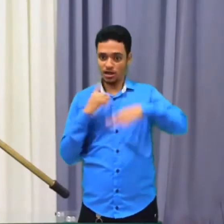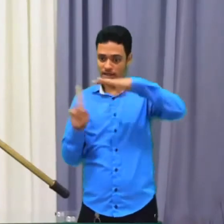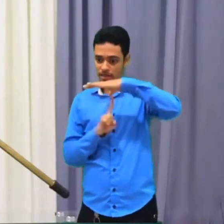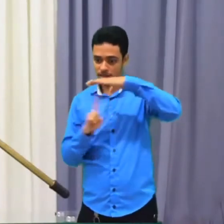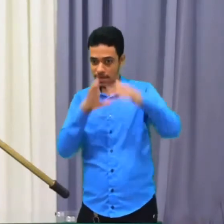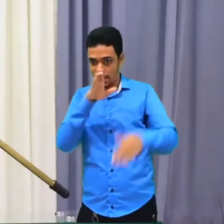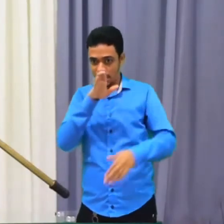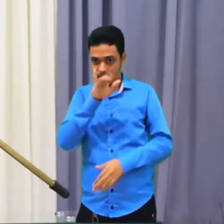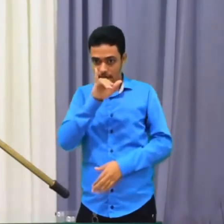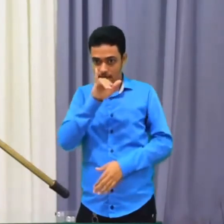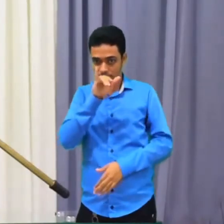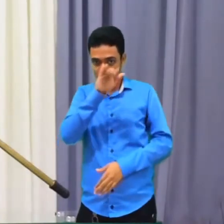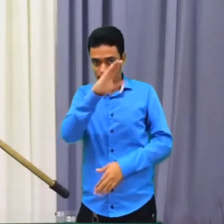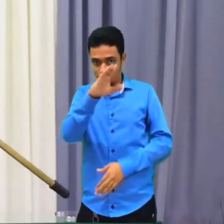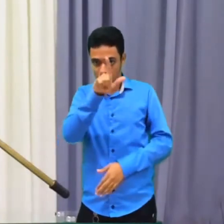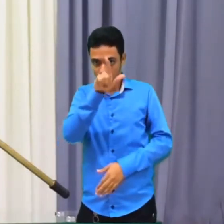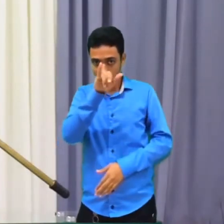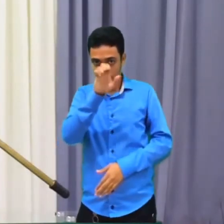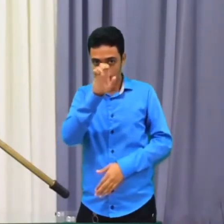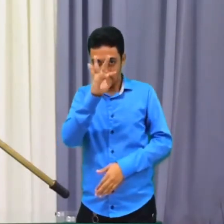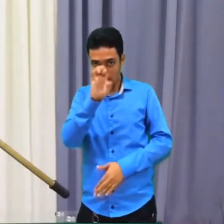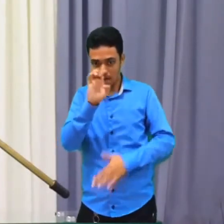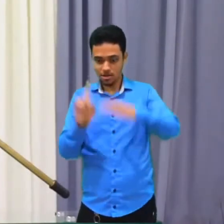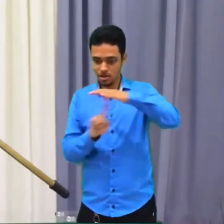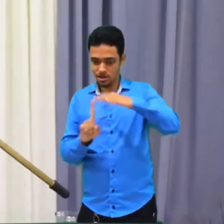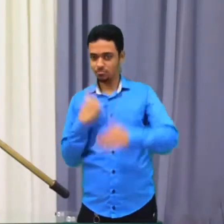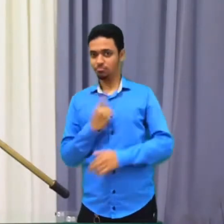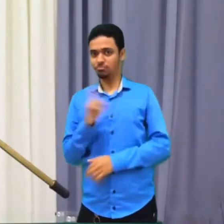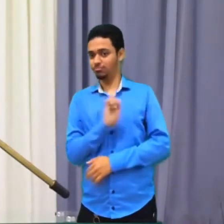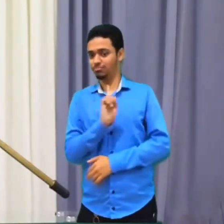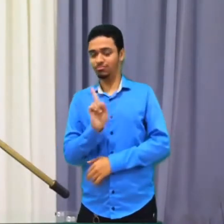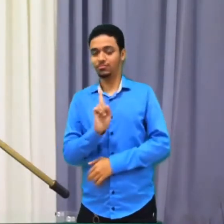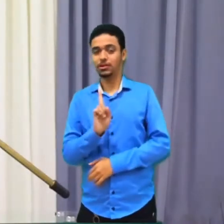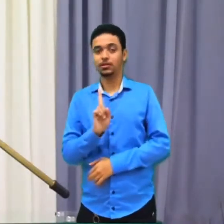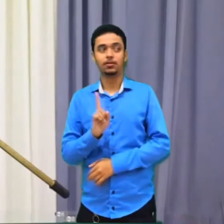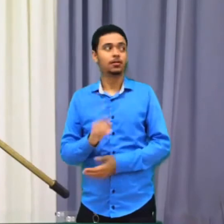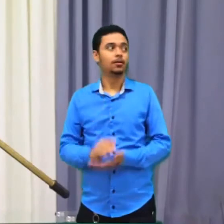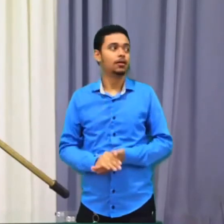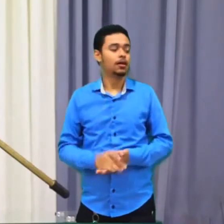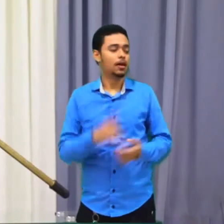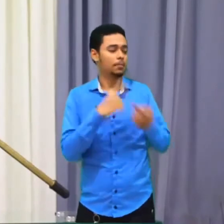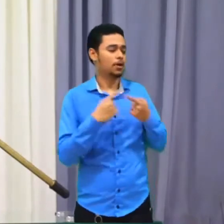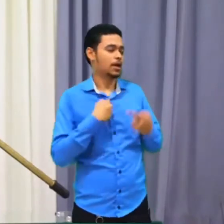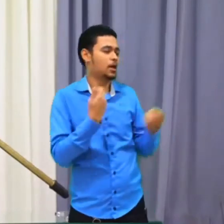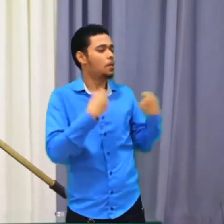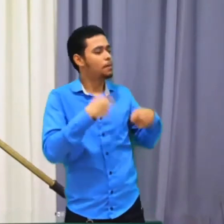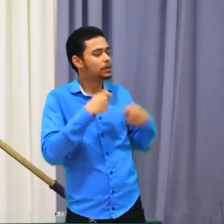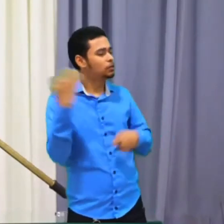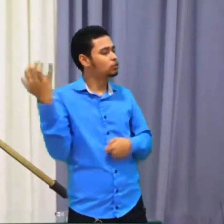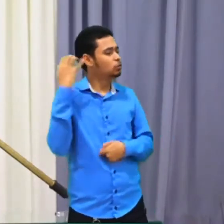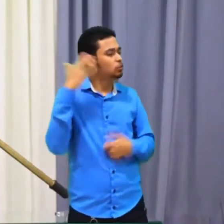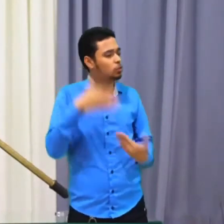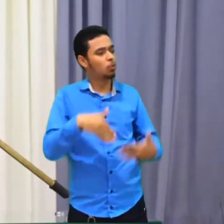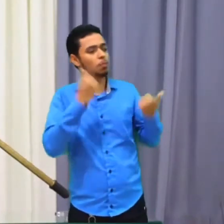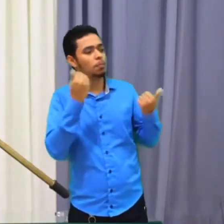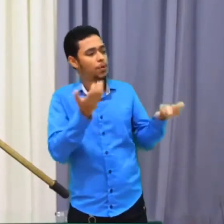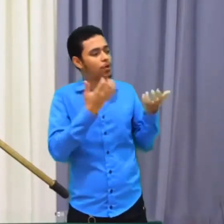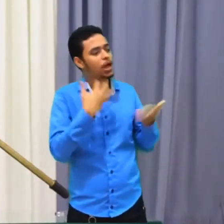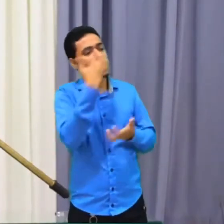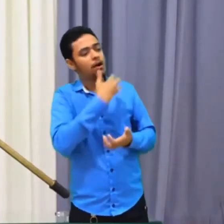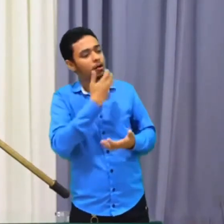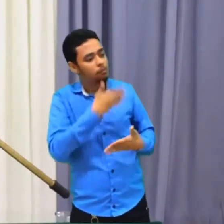Vamos aí, pastor, eu quero uma palavra melhor. Vamos aí, irmão, eu preciso ouvir um som melhor, eu quero ouvir um